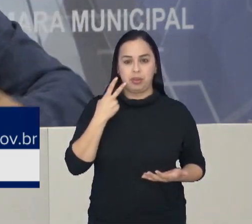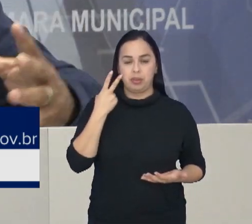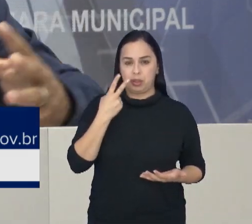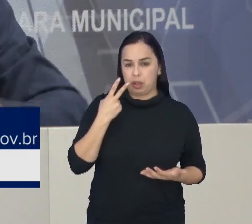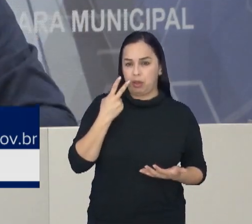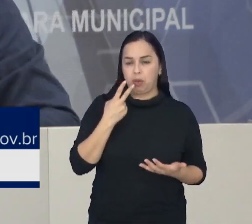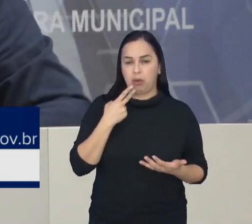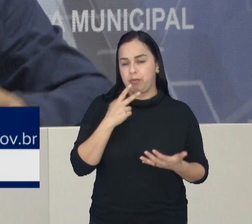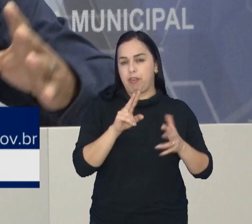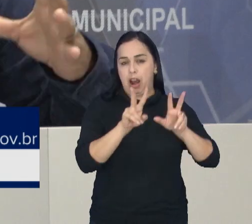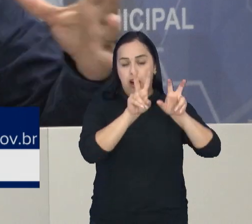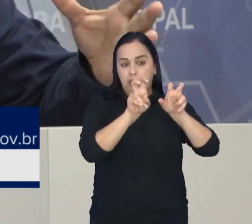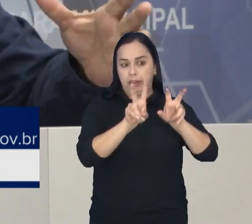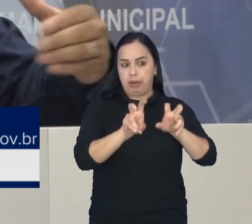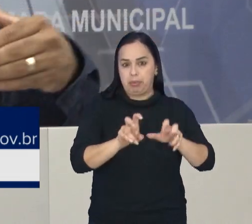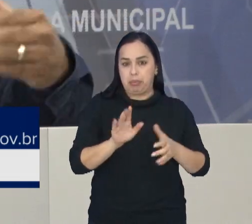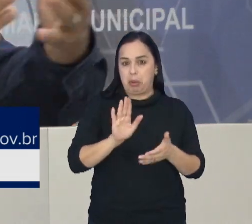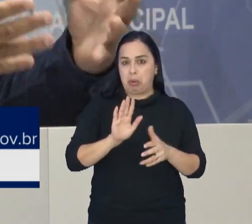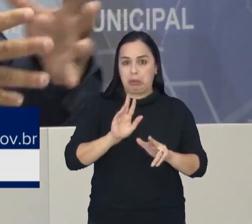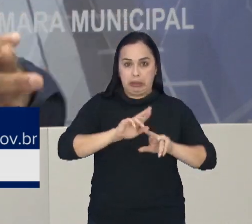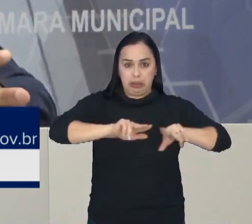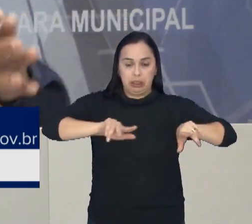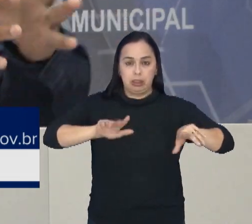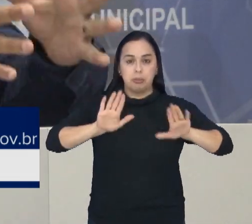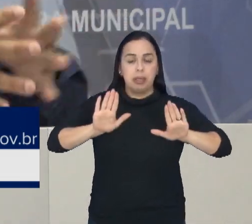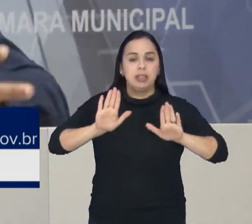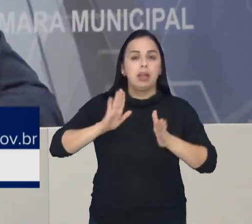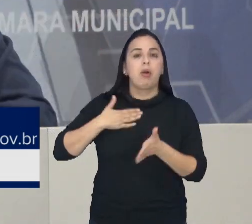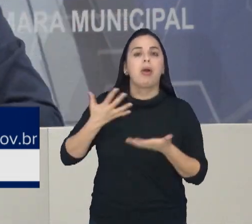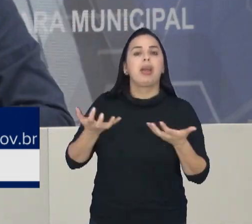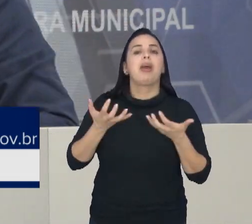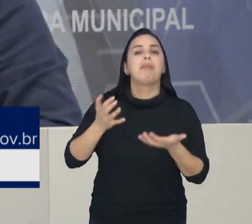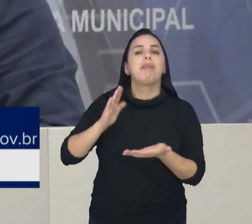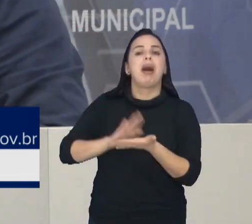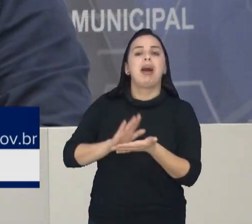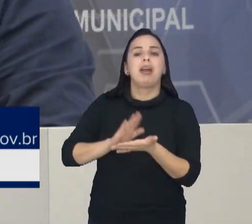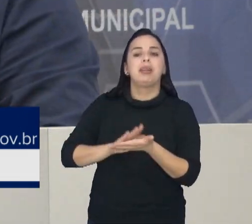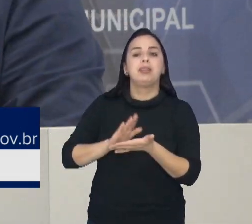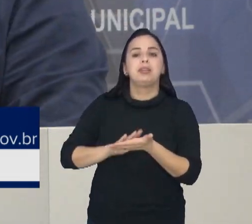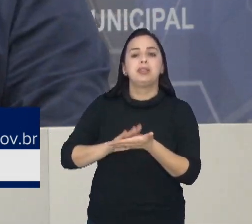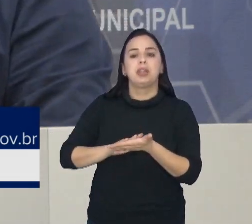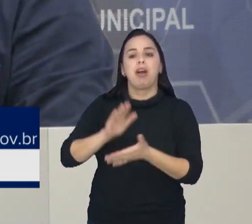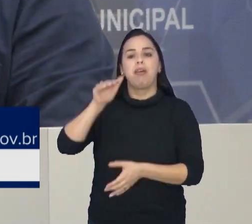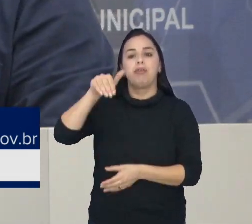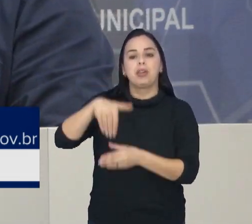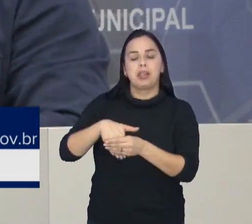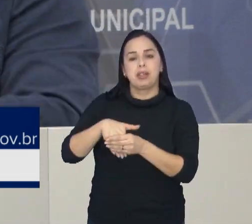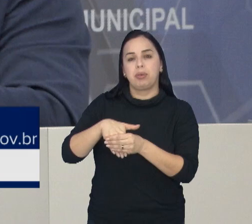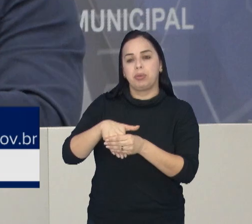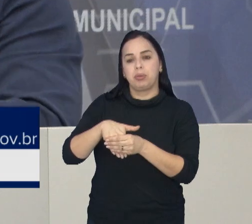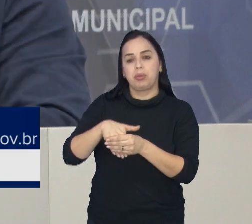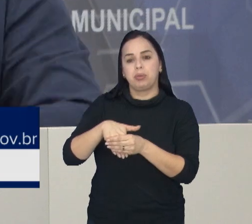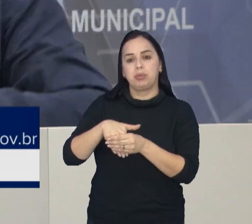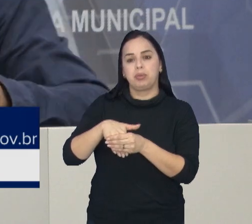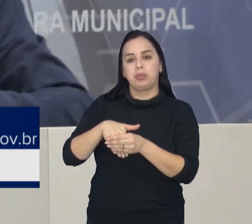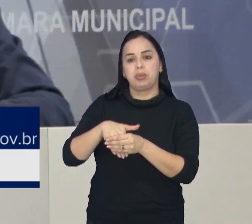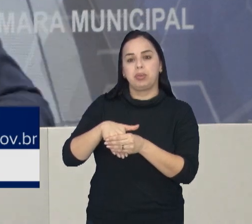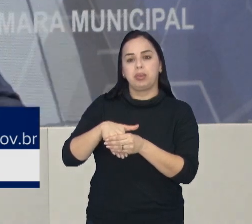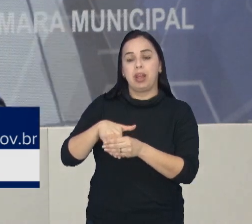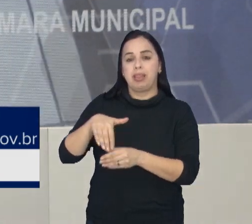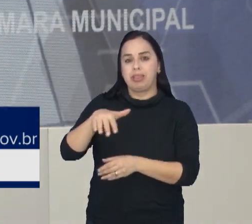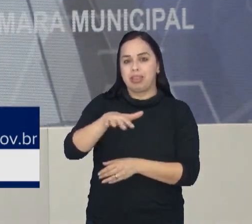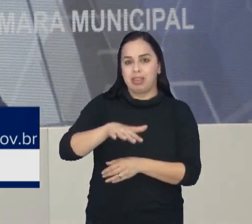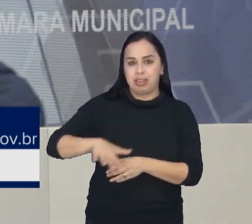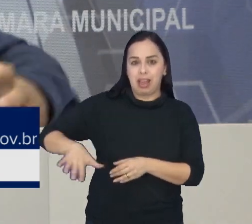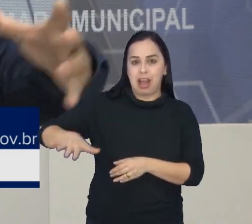transversaram em outros assuntos, eu quero parabenizar, que eu não tive tempo no momento, a votação em plenário da questão da área da João